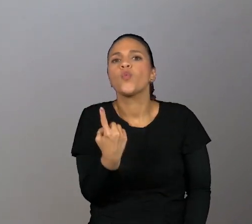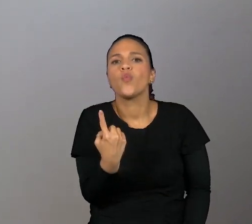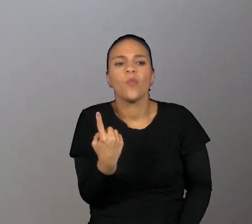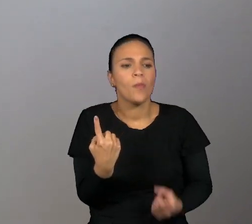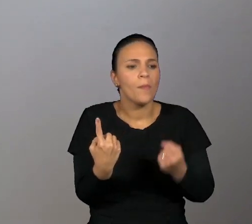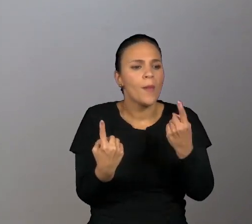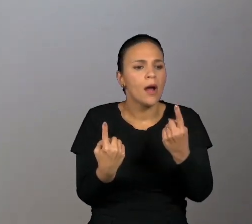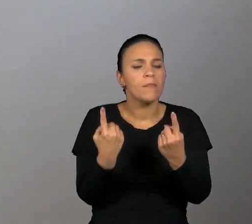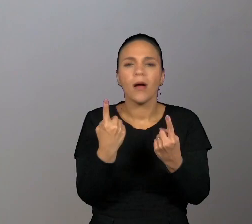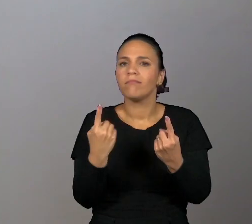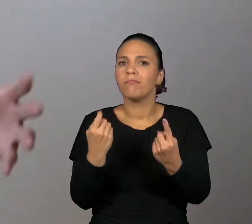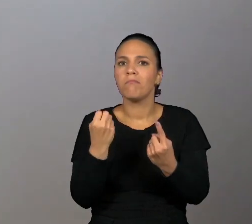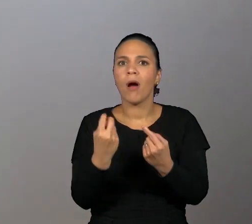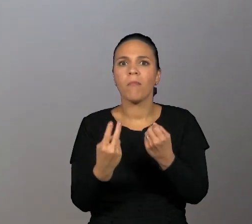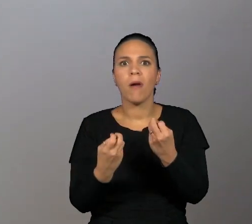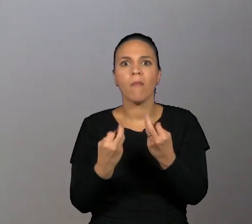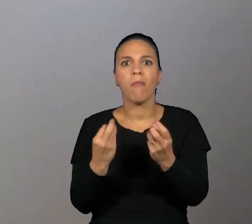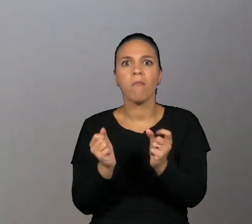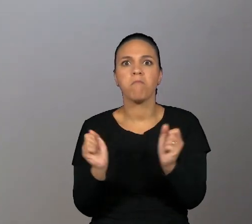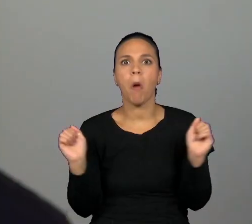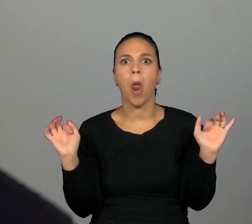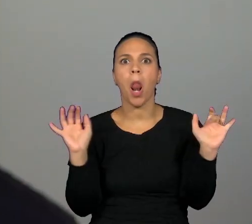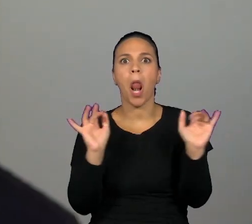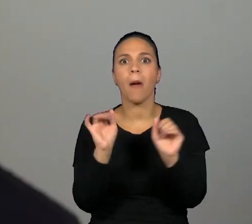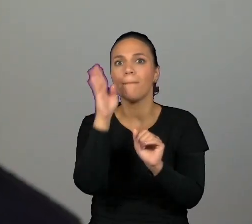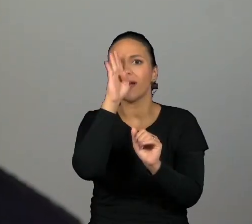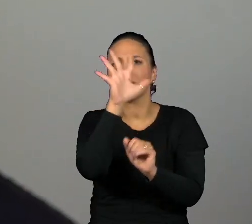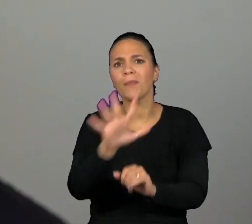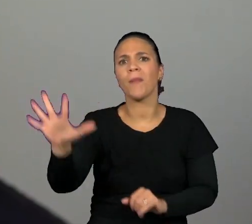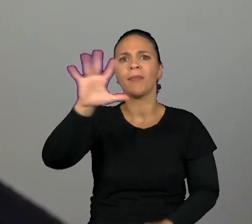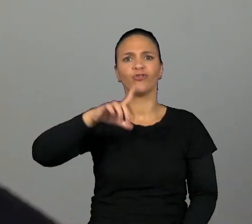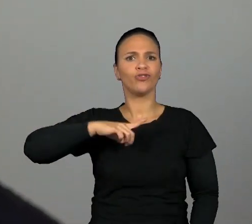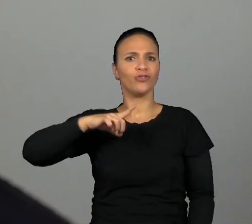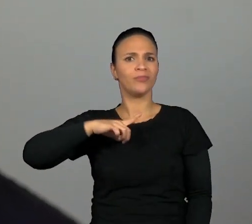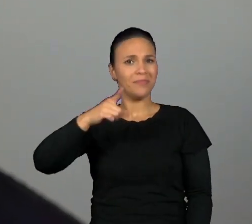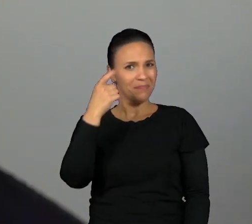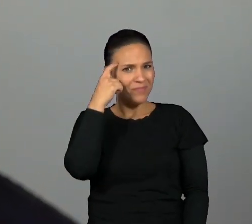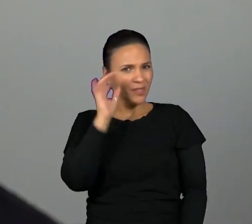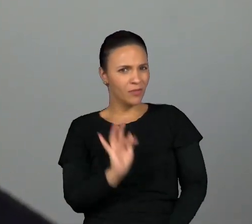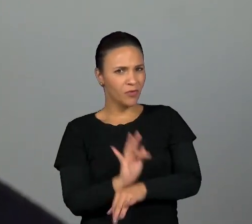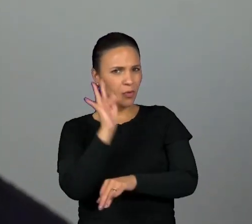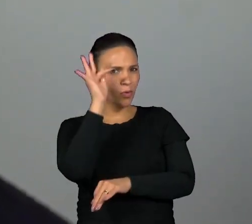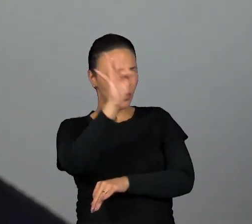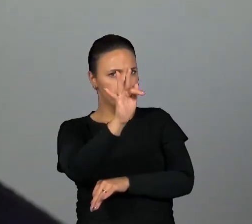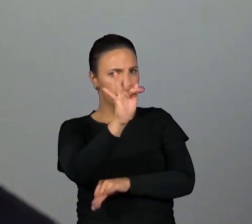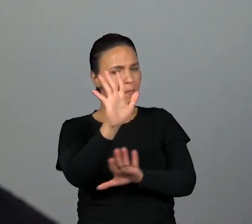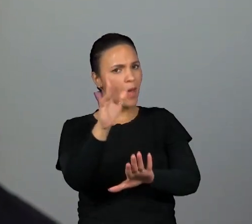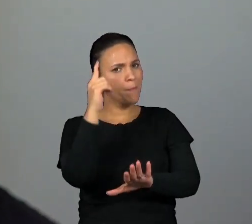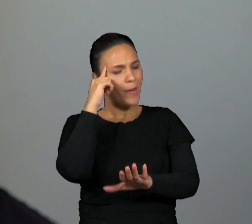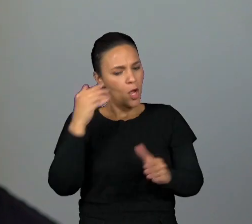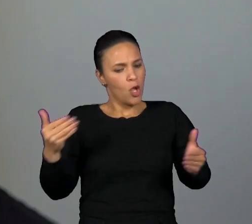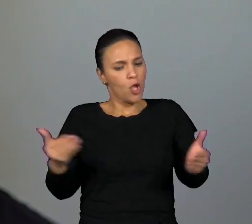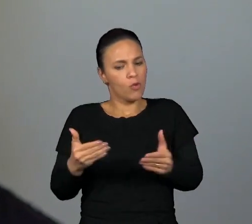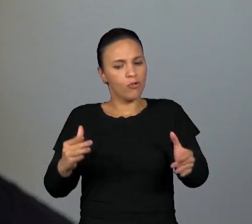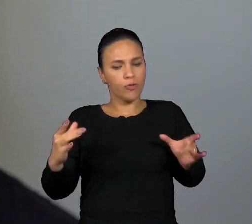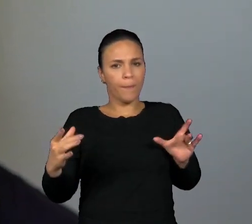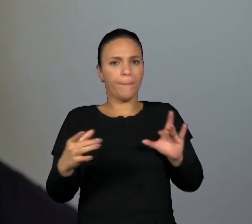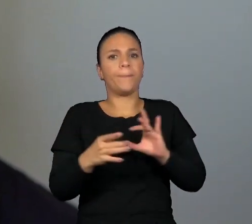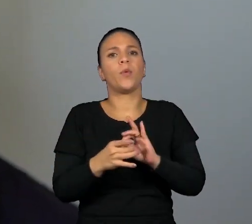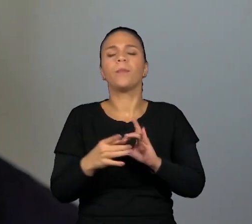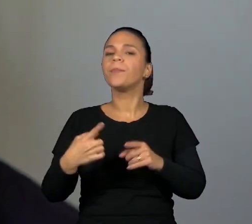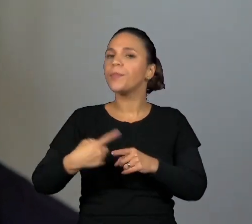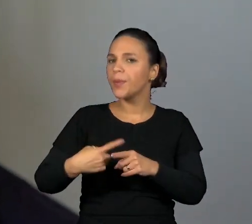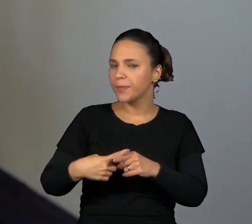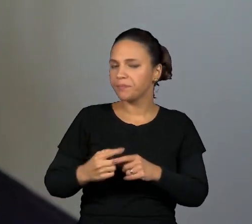duas pessoas. É um movimento que está espalhado pelo Brasil todo. Pensar o futuro sem deixar de olhar o presente, né, é muito importante. Por